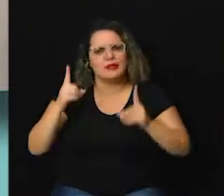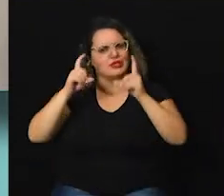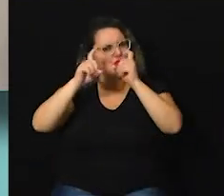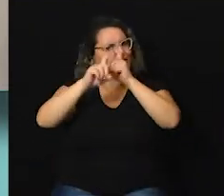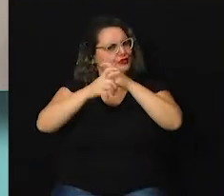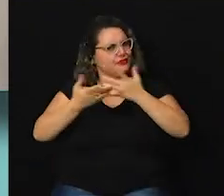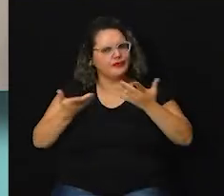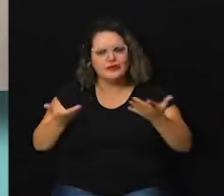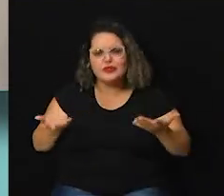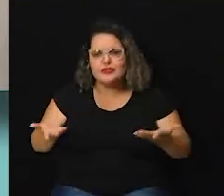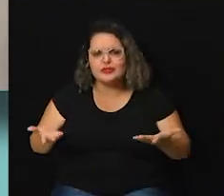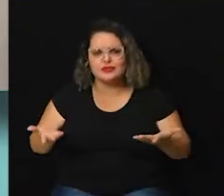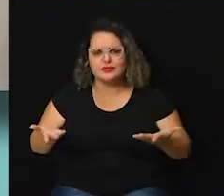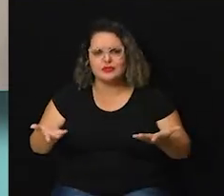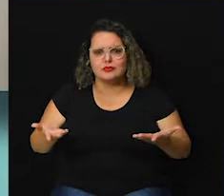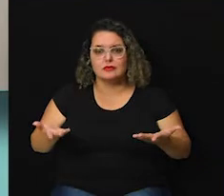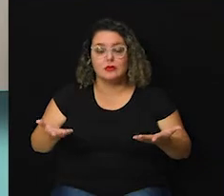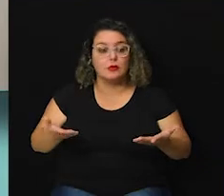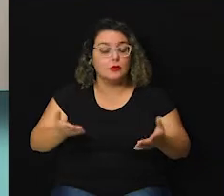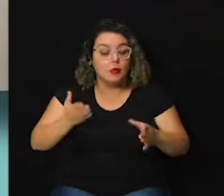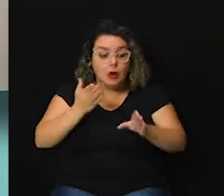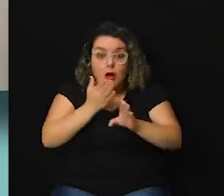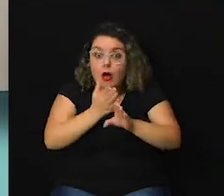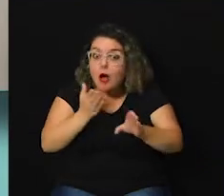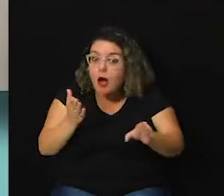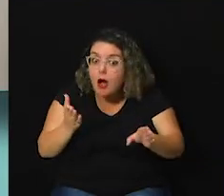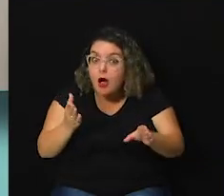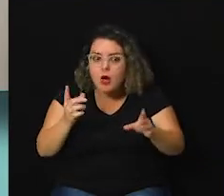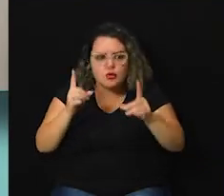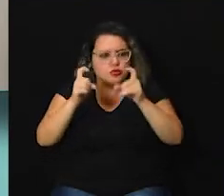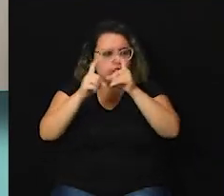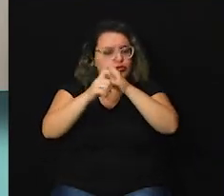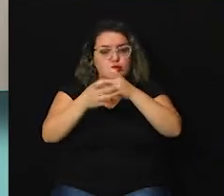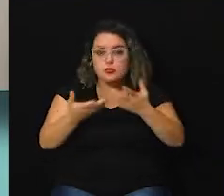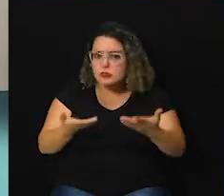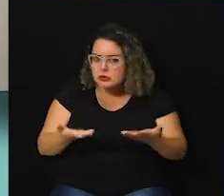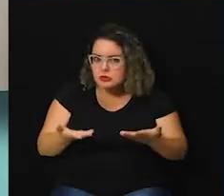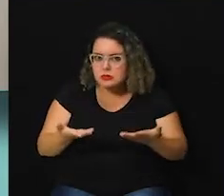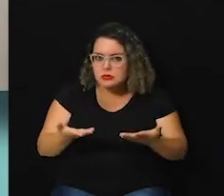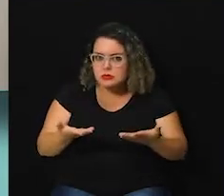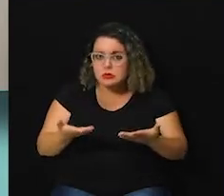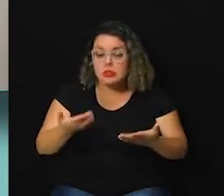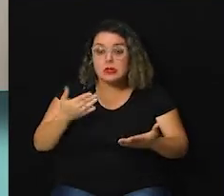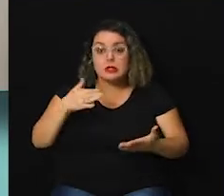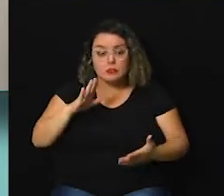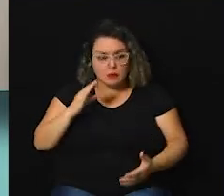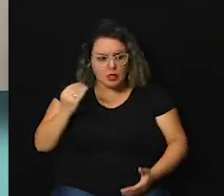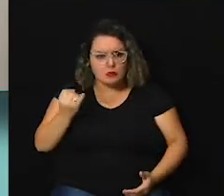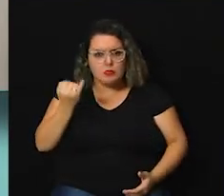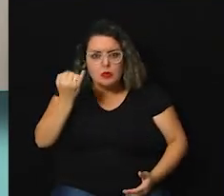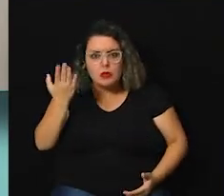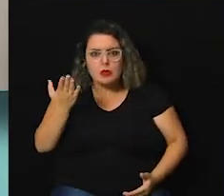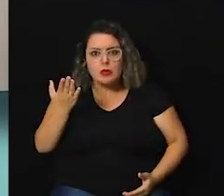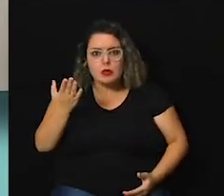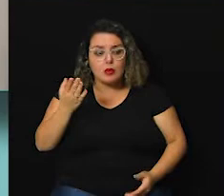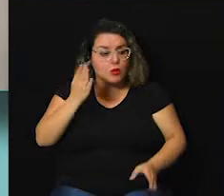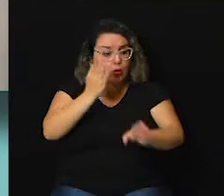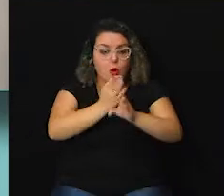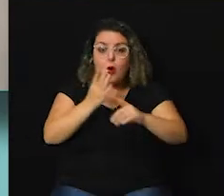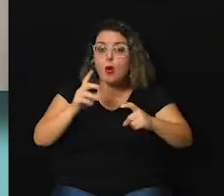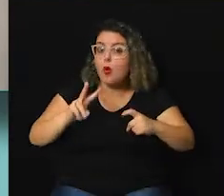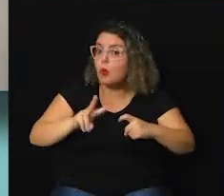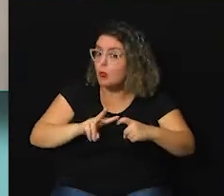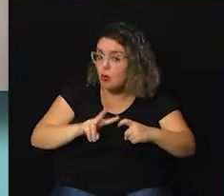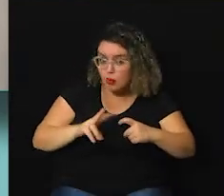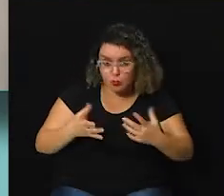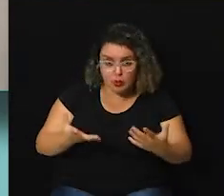difícil. Realmente isso foi um achado, é raro, e um achado mais interessante ainda, que foi encontrado por um